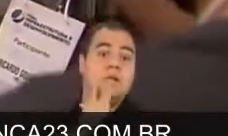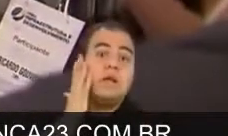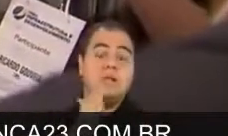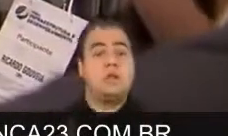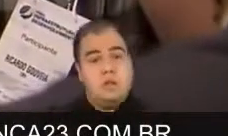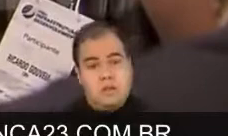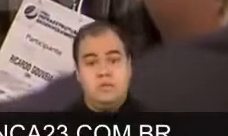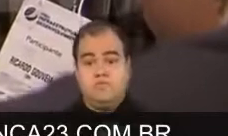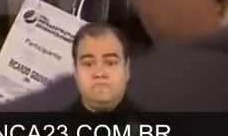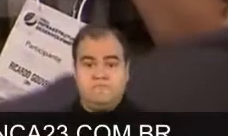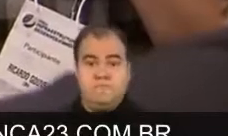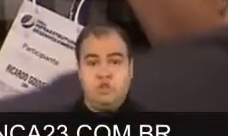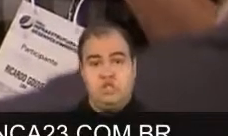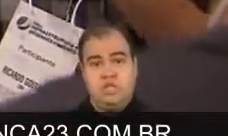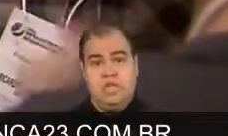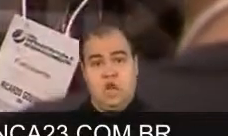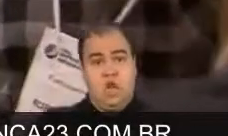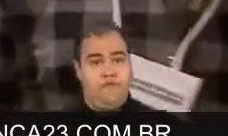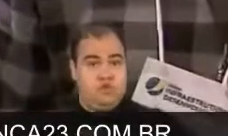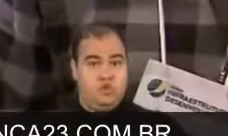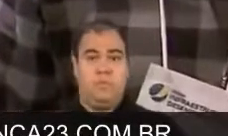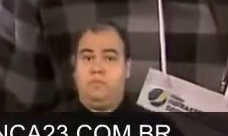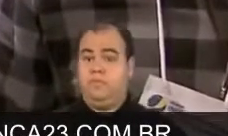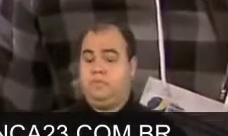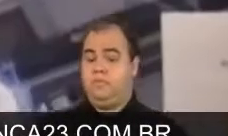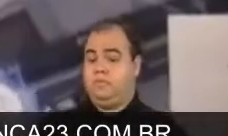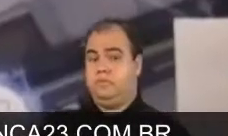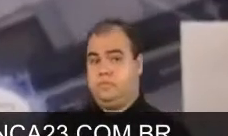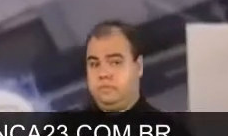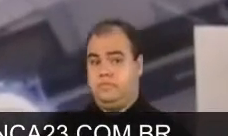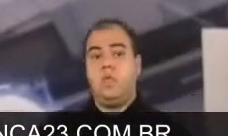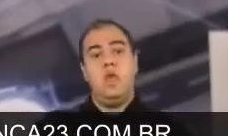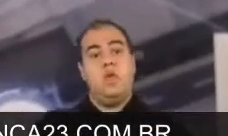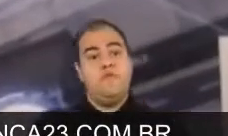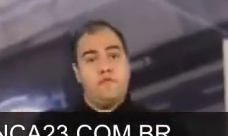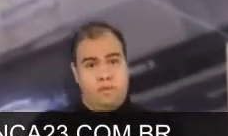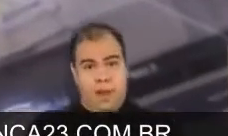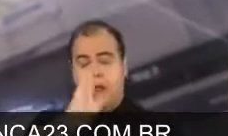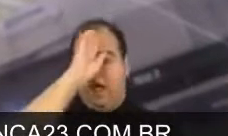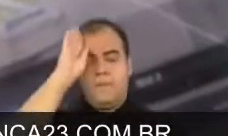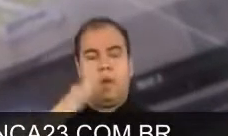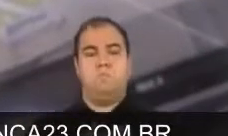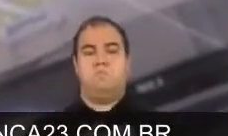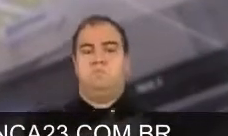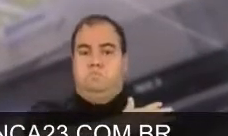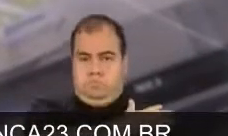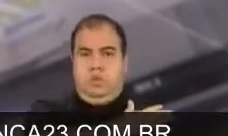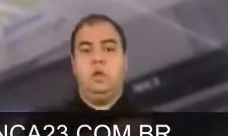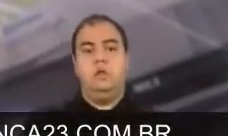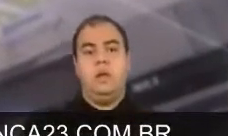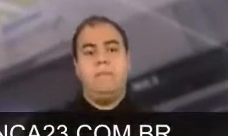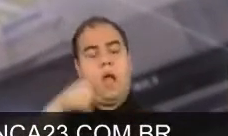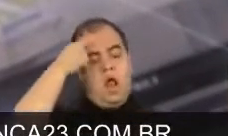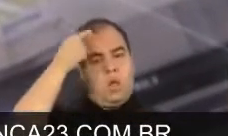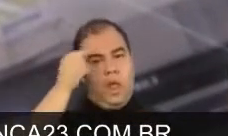Rio de Janeiro em 19 de junho de 1975. É formado pela Academia Militar das Agulhas Negras e graduado